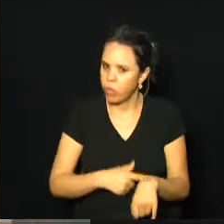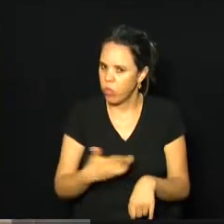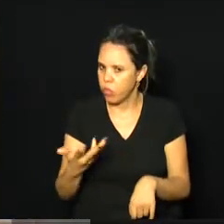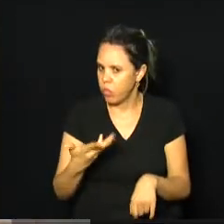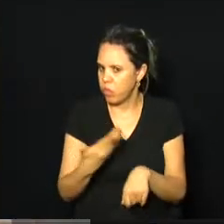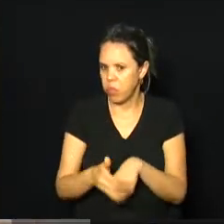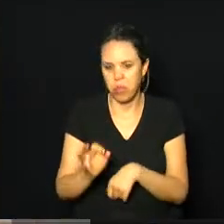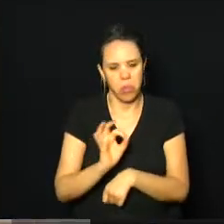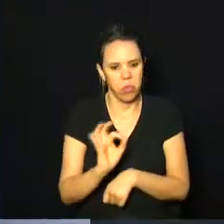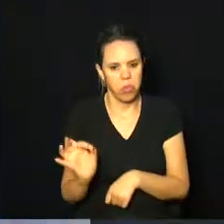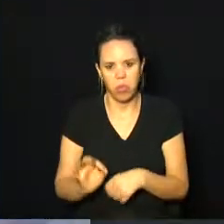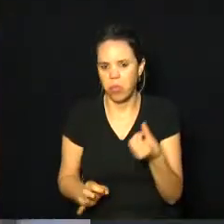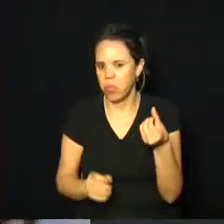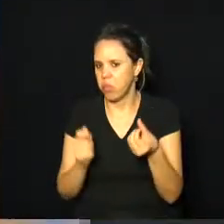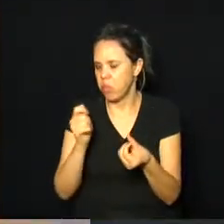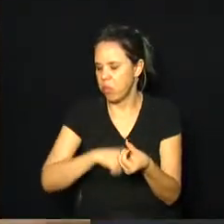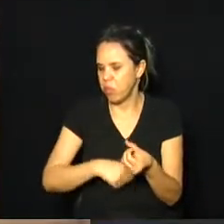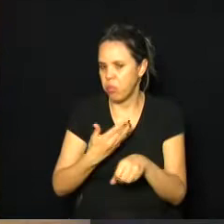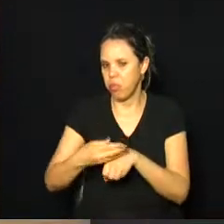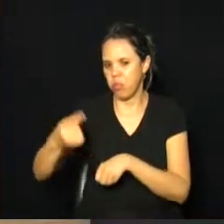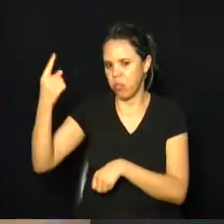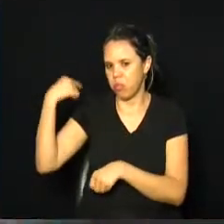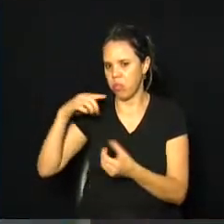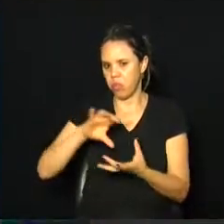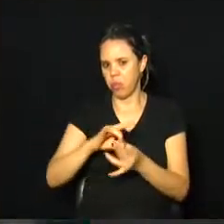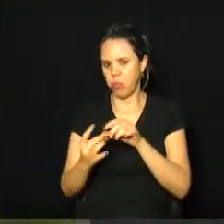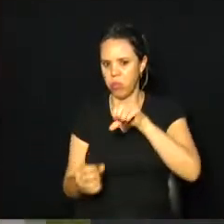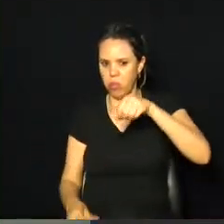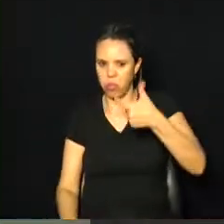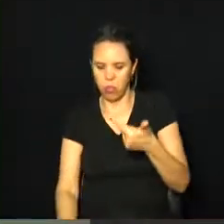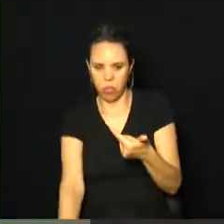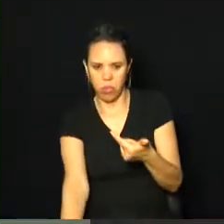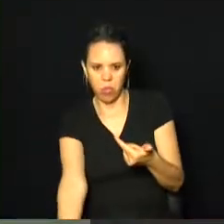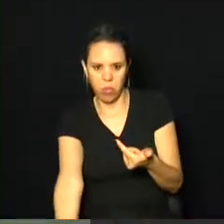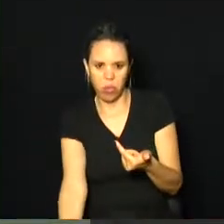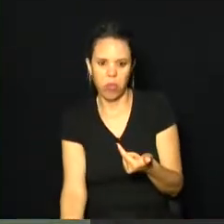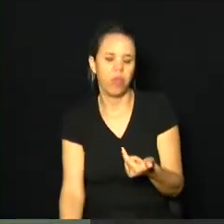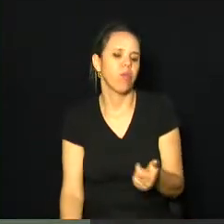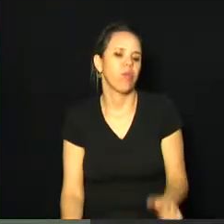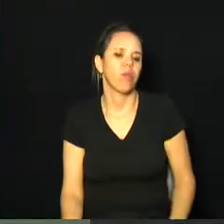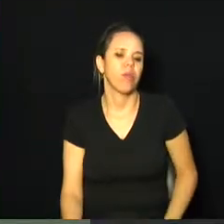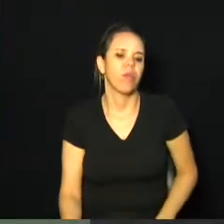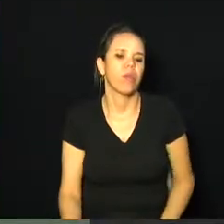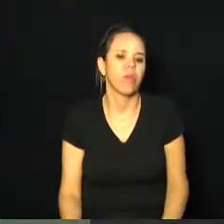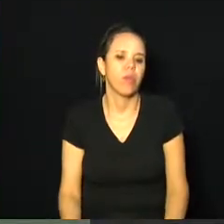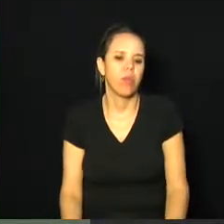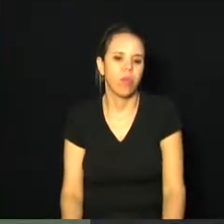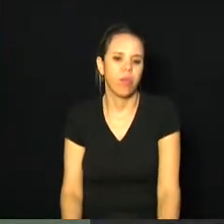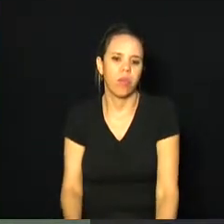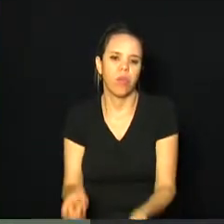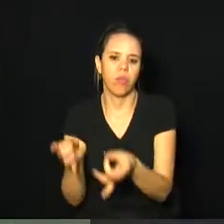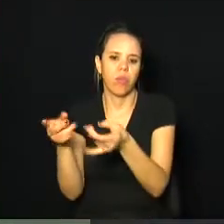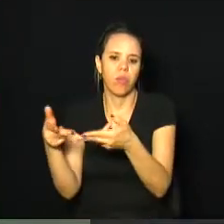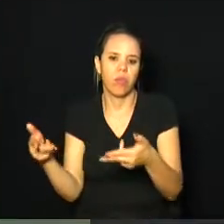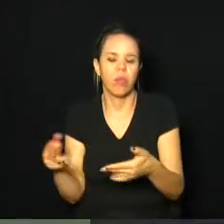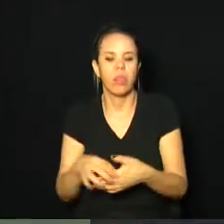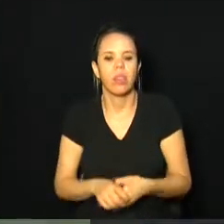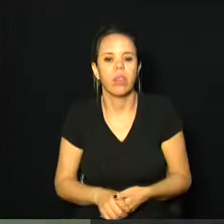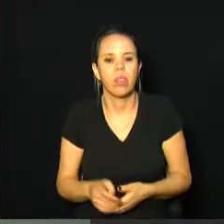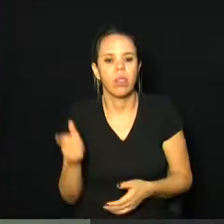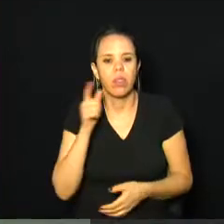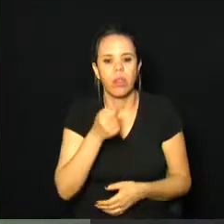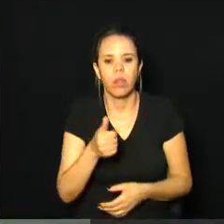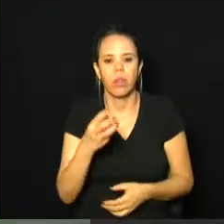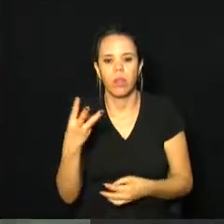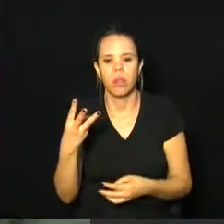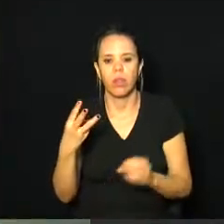treinar 6 meses como a gente treinou para a Olimpíada de 92. Tanto é que em 92 ele estava sobrando. A gente ganhava tudo quase